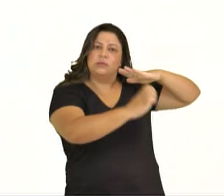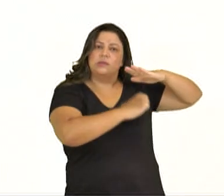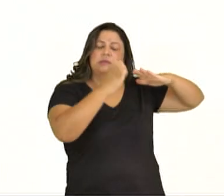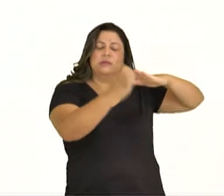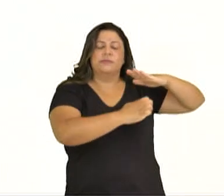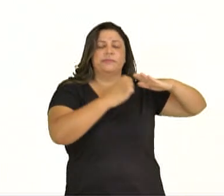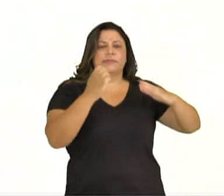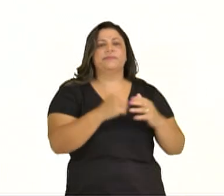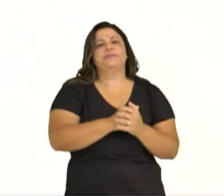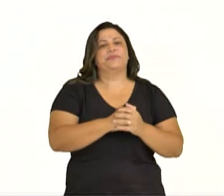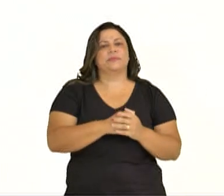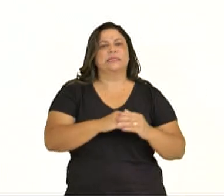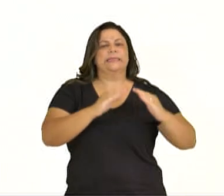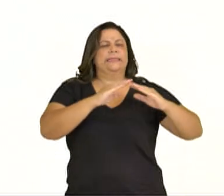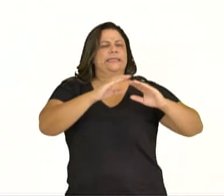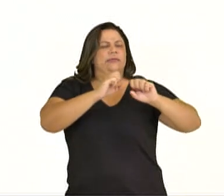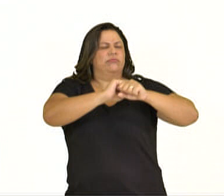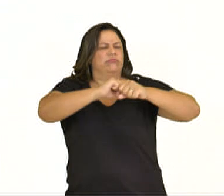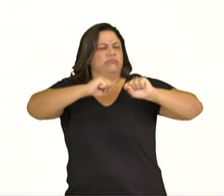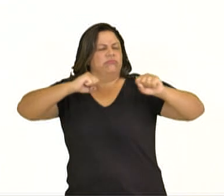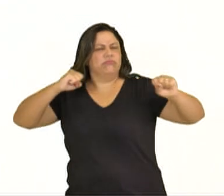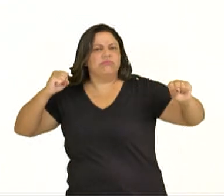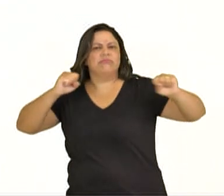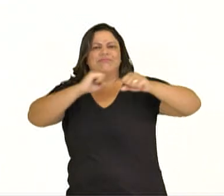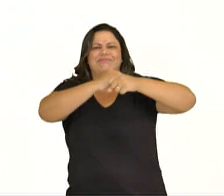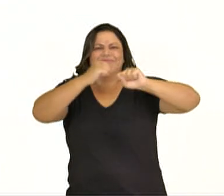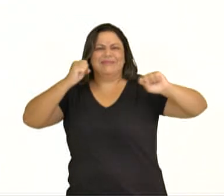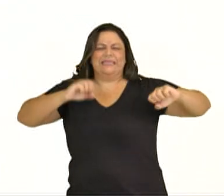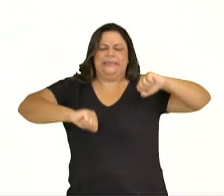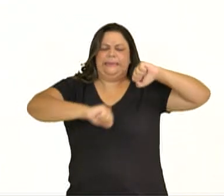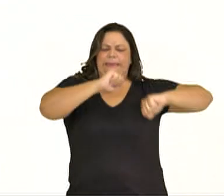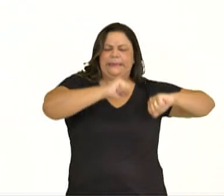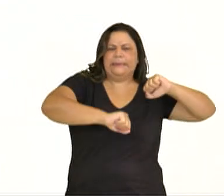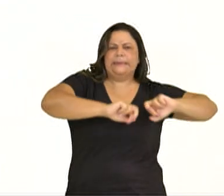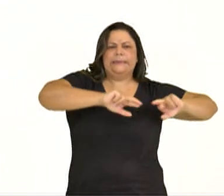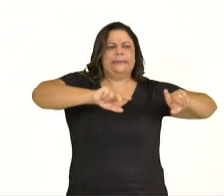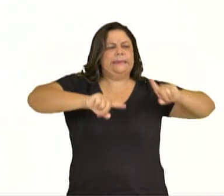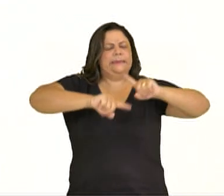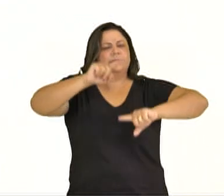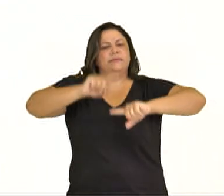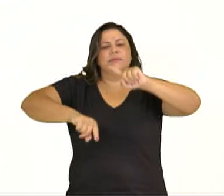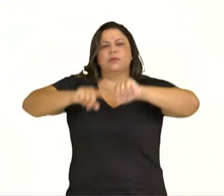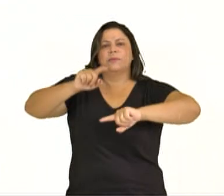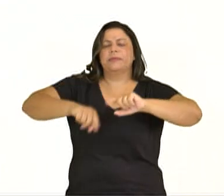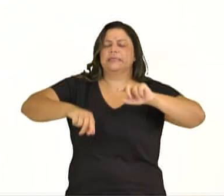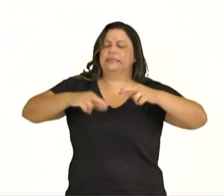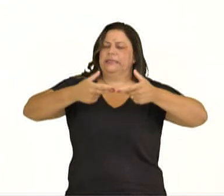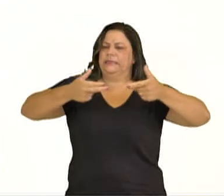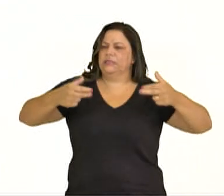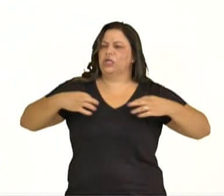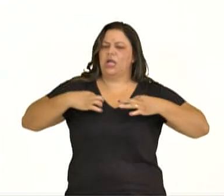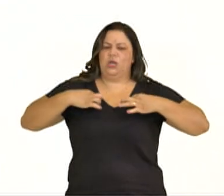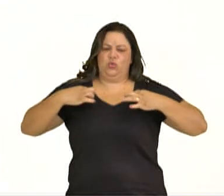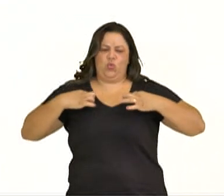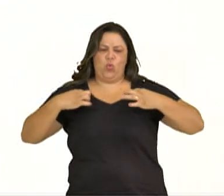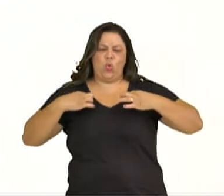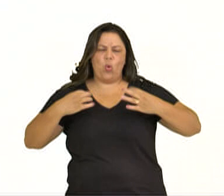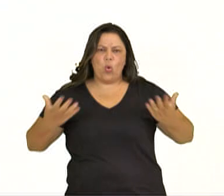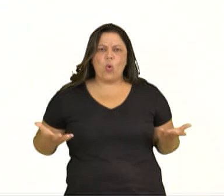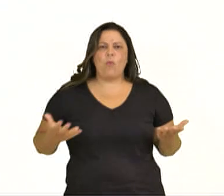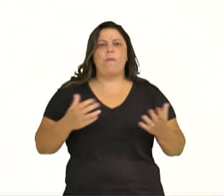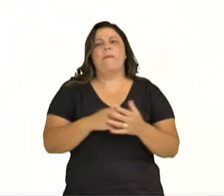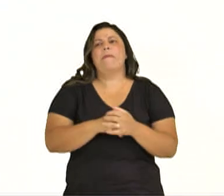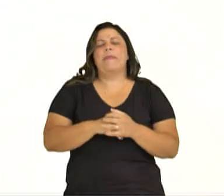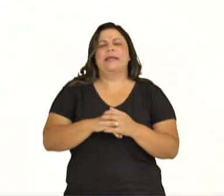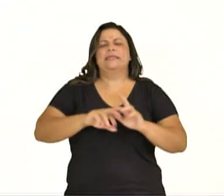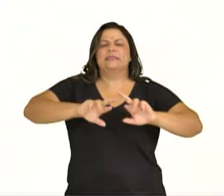barracões enormes que produzem tantas coisas, tantos objetos, roupas, aparelhos